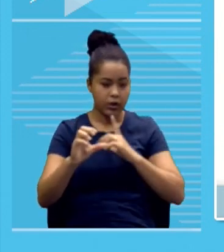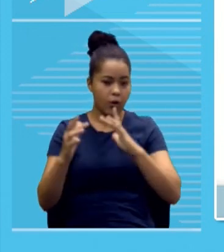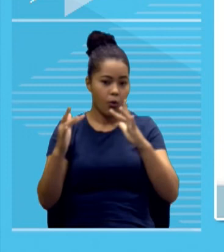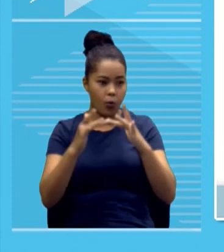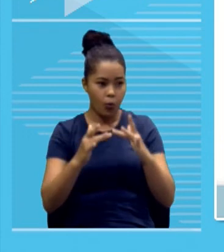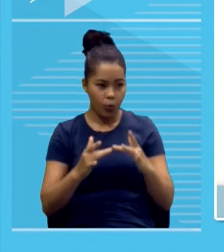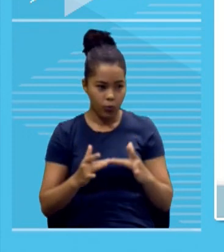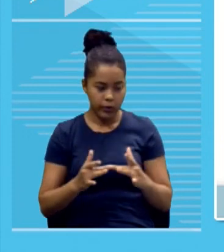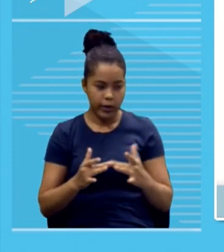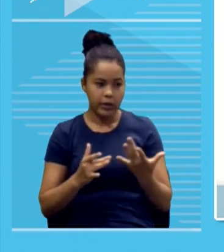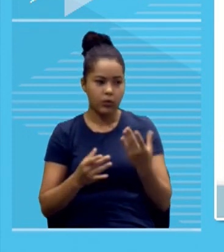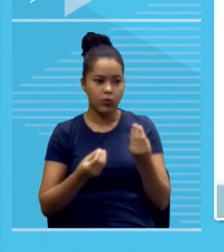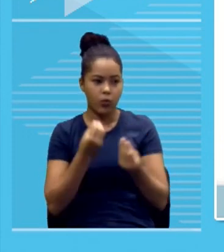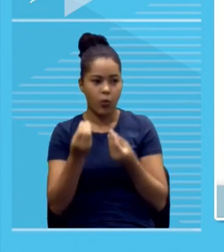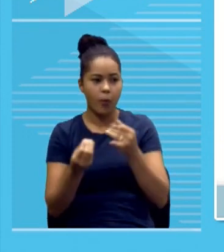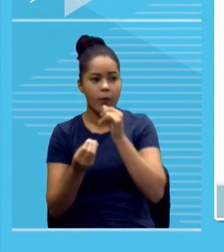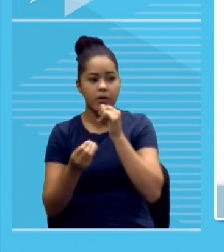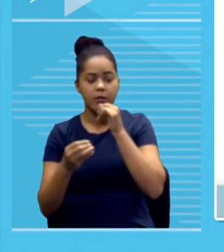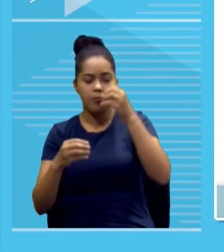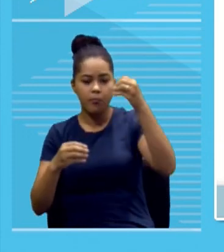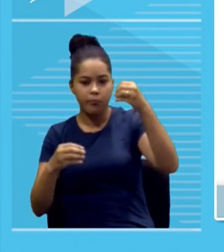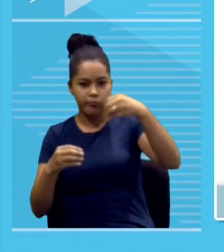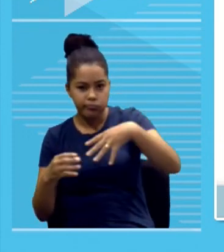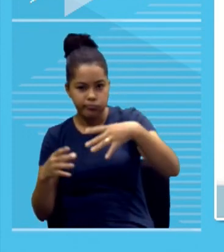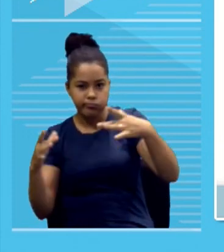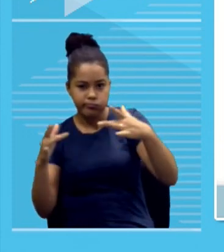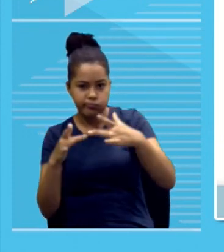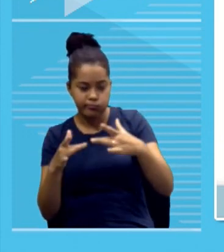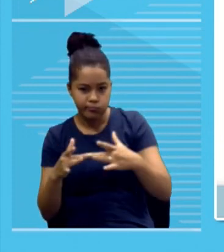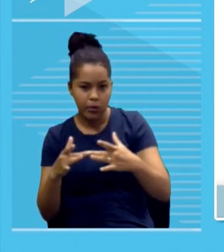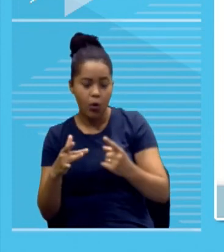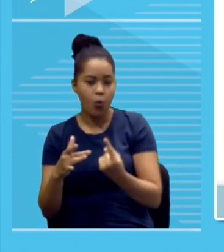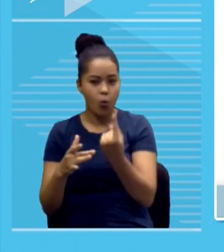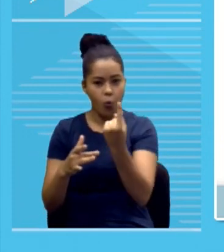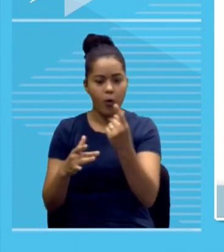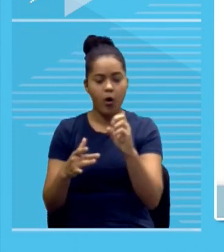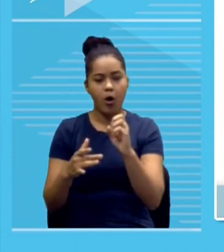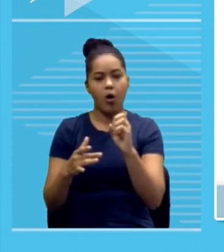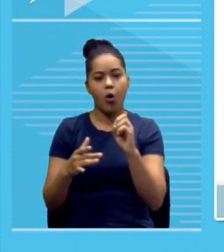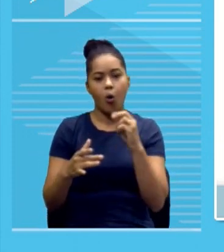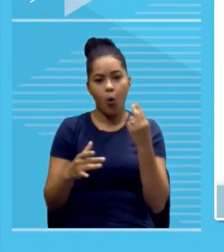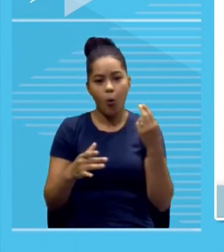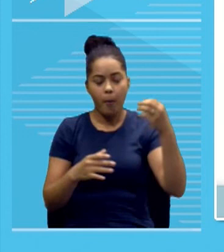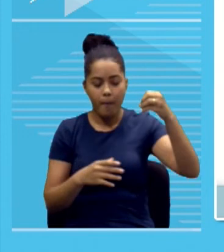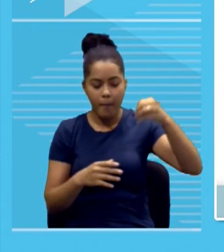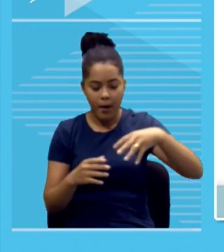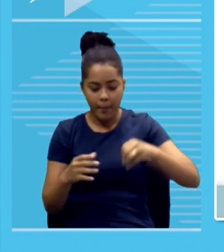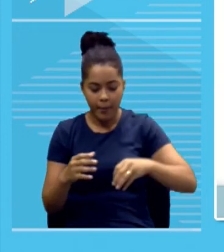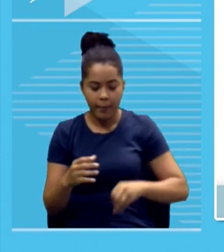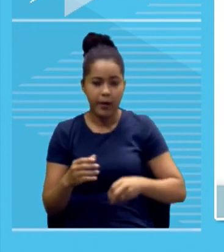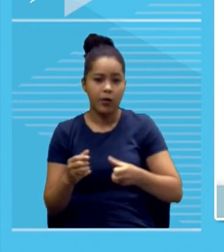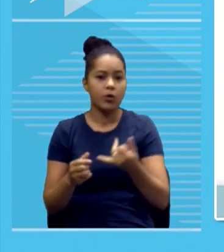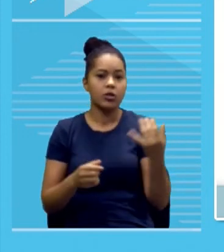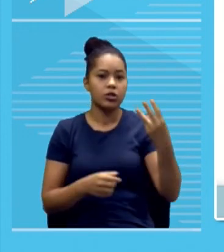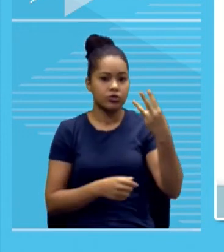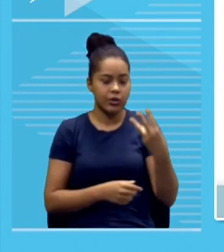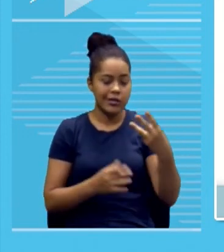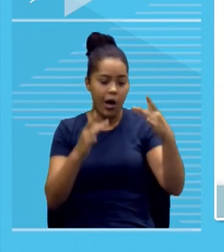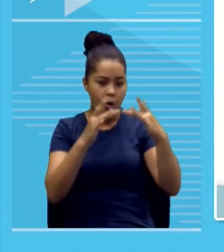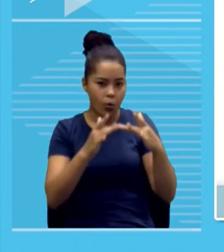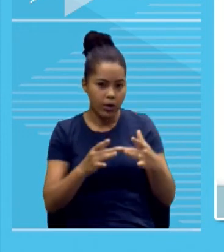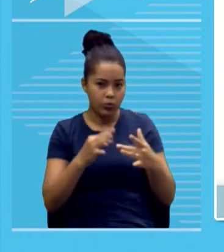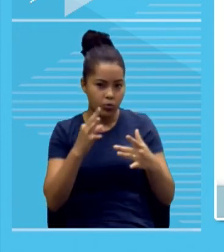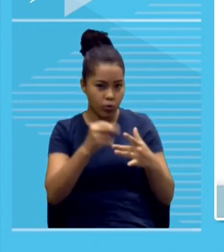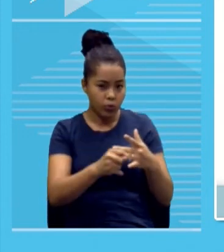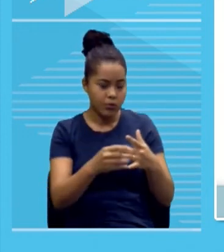por uma lâmpada, se é passada por duas lâmpadas, se é passada pelas três lâmpadas. Primeira coisa que você tem que ter ideia é do ponto A com o